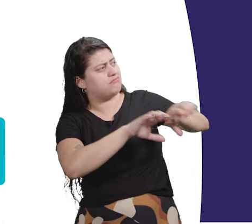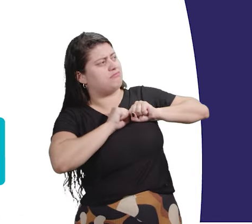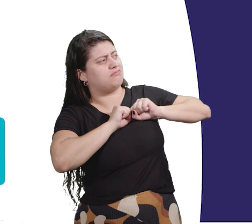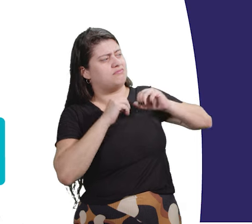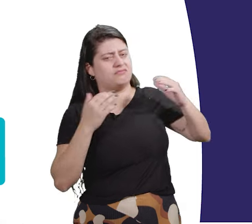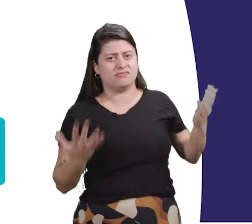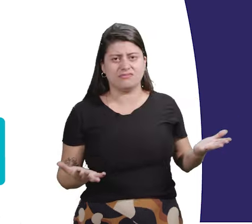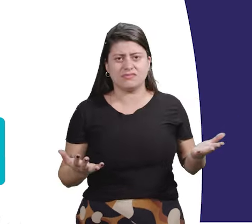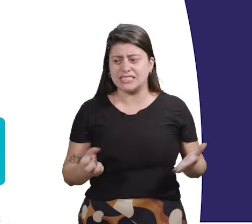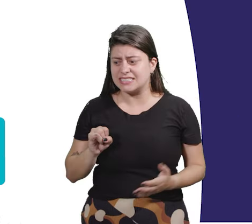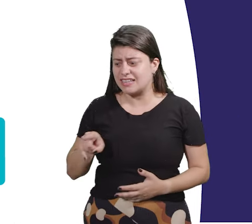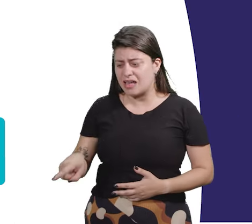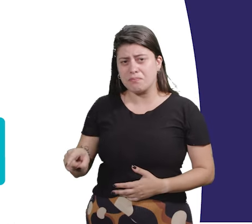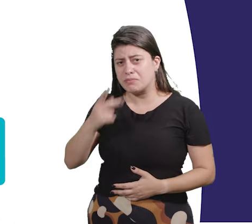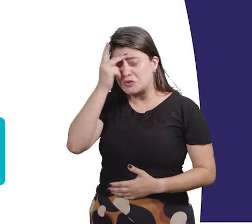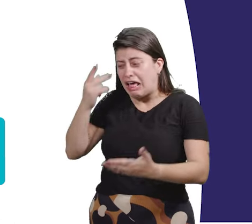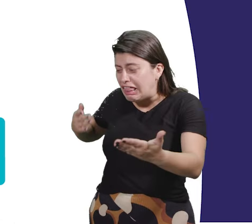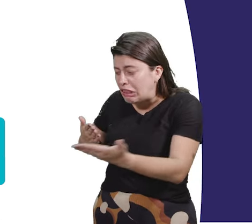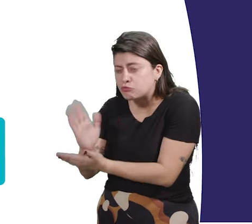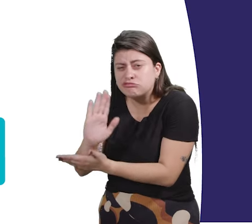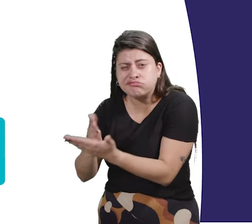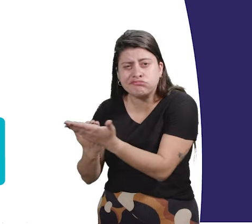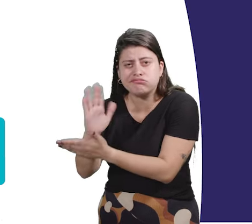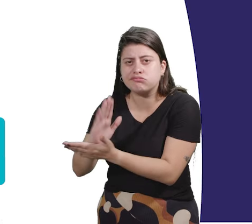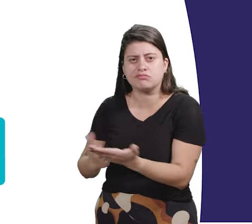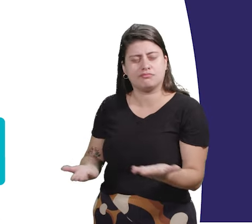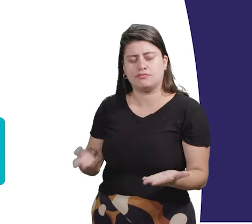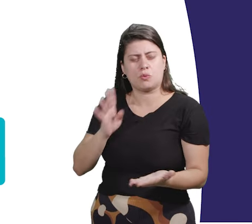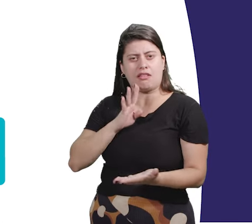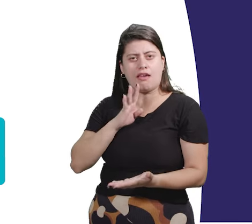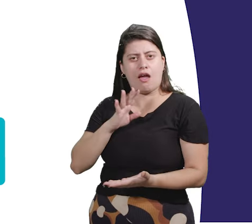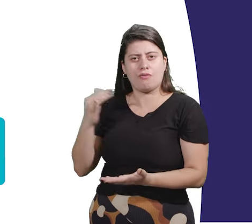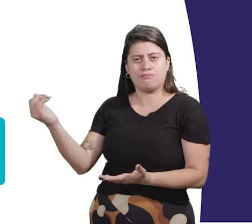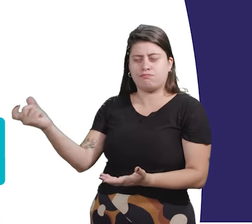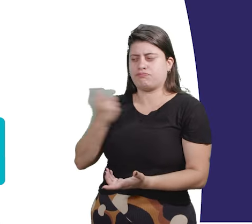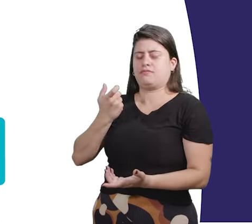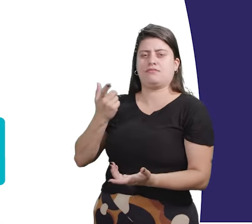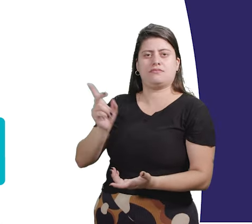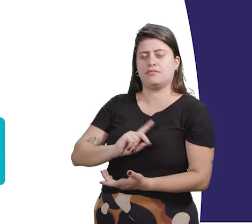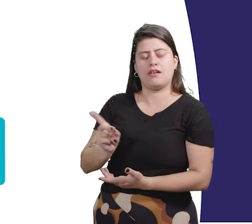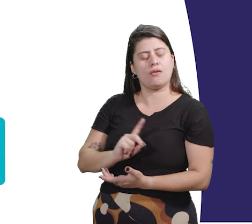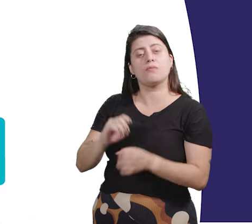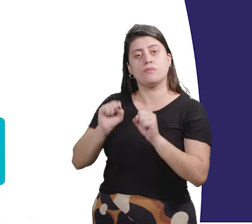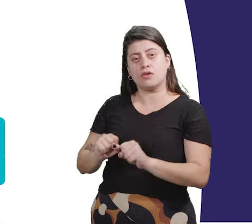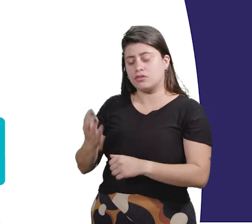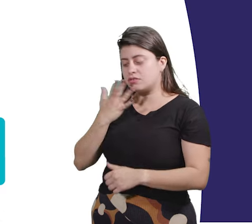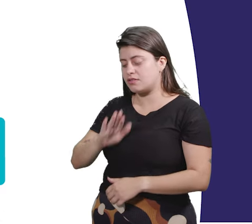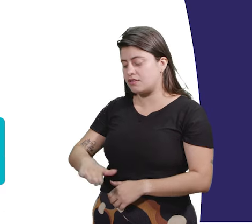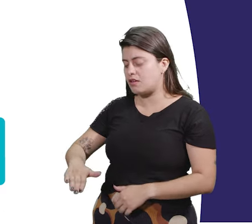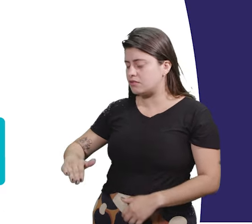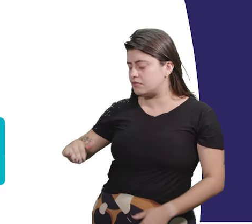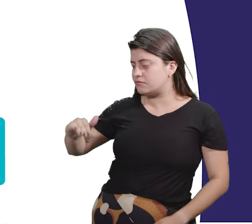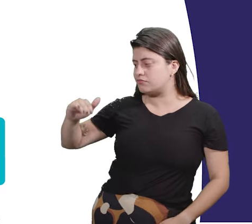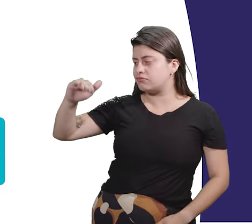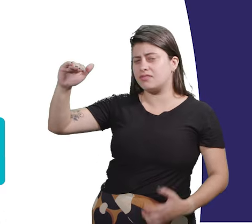ela. Então, assim, uma pessoa não está insuportável, não é uma coisa legal de se ouvir. Então, como você disse, eu imagino que a criança cresça com aquilo, né? Com aquela sensação,